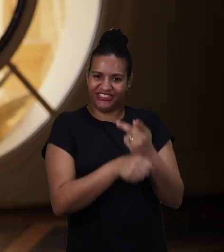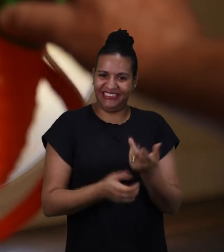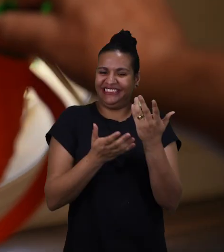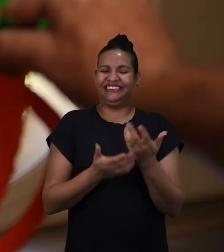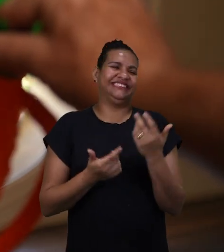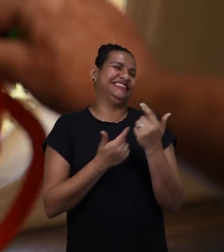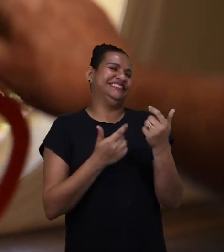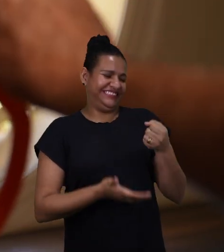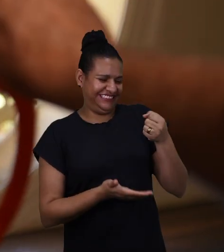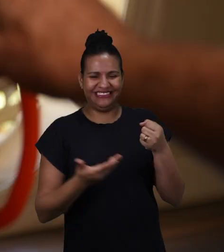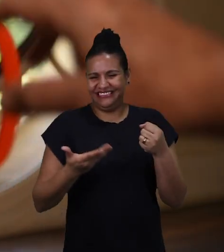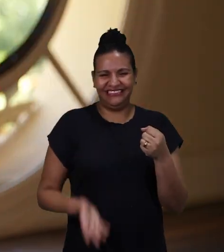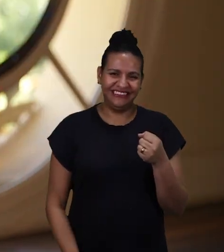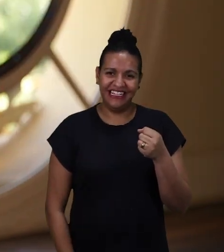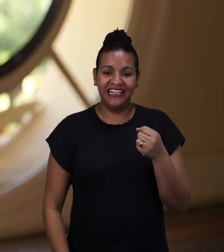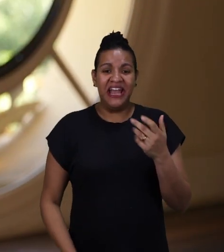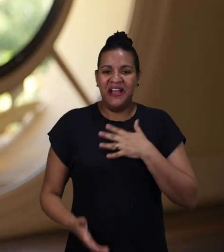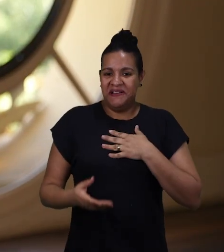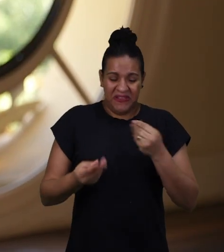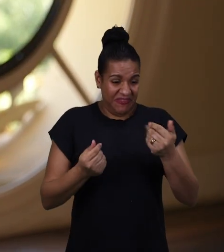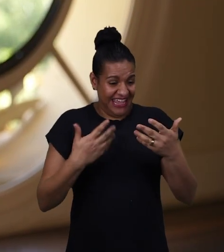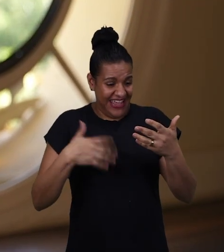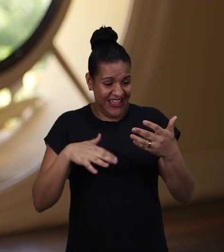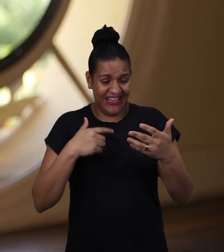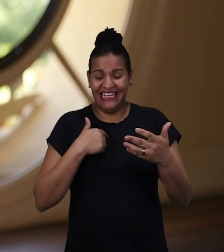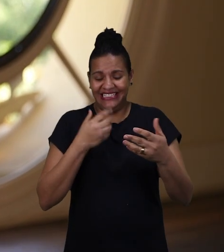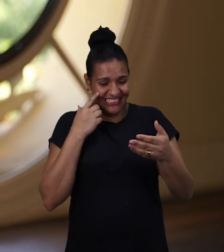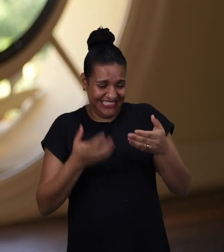Ai, meu Deus, vai dar vontade de chorar.